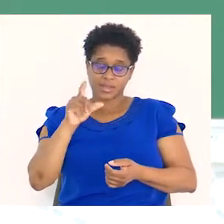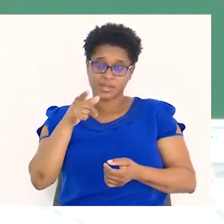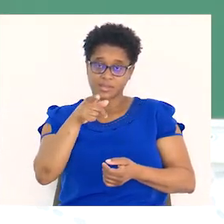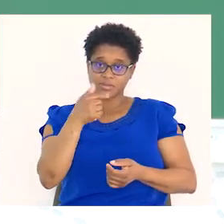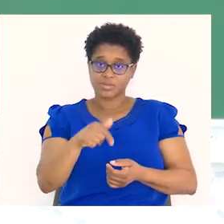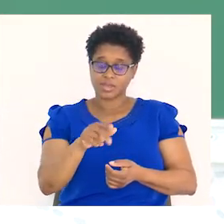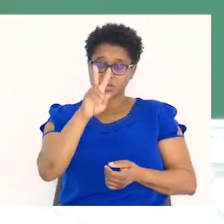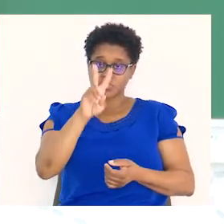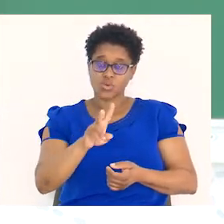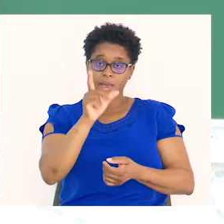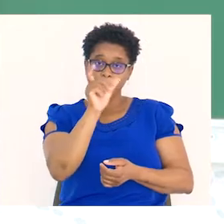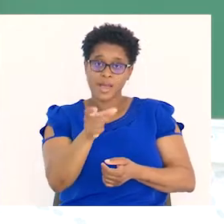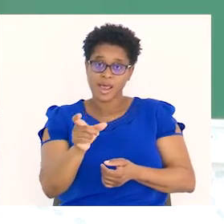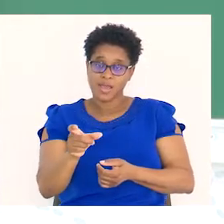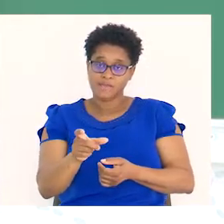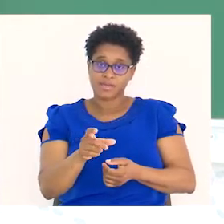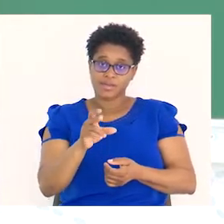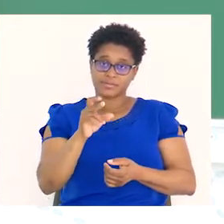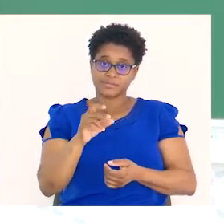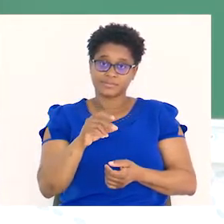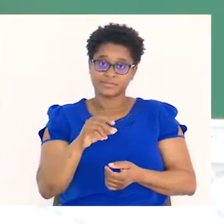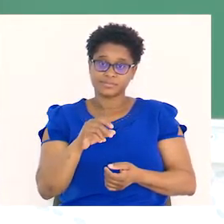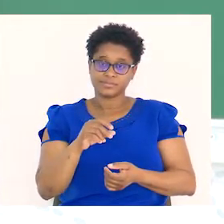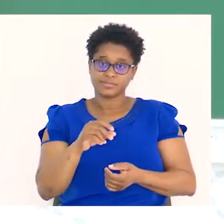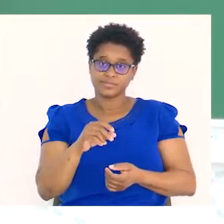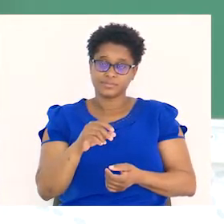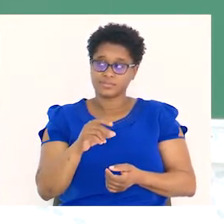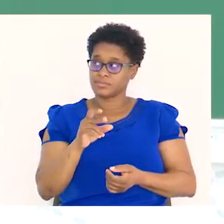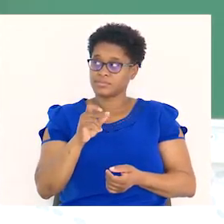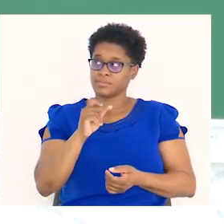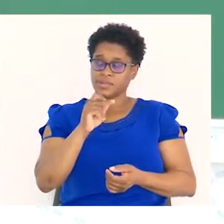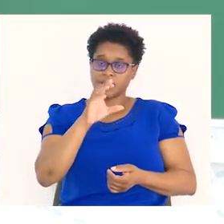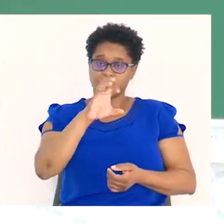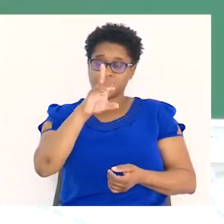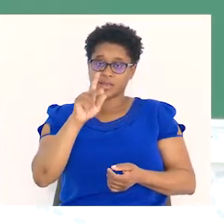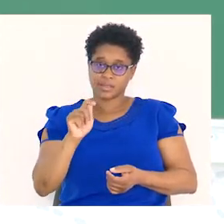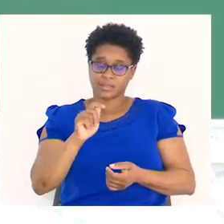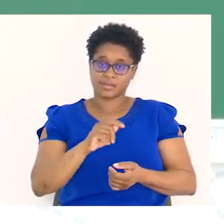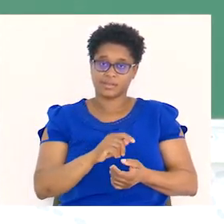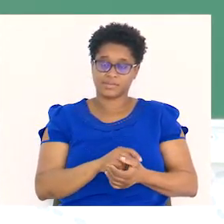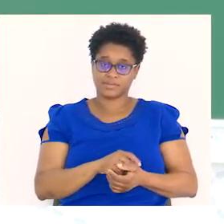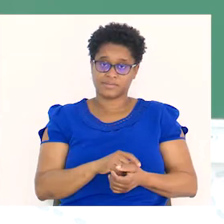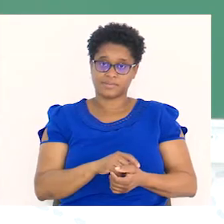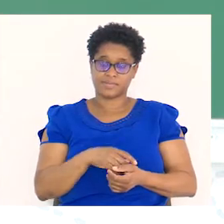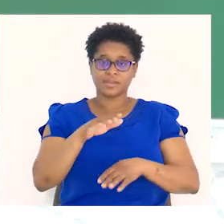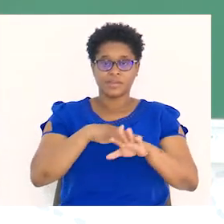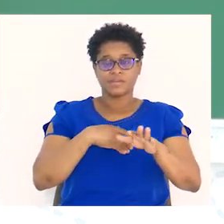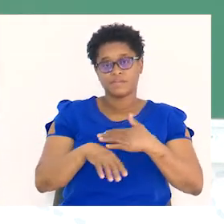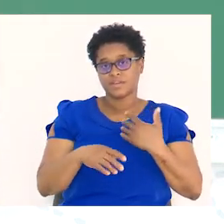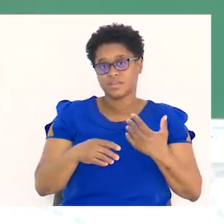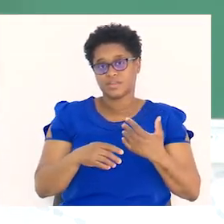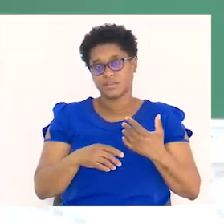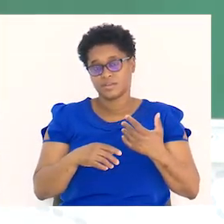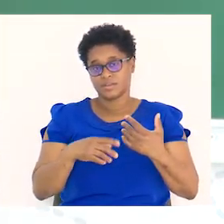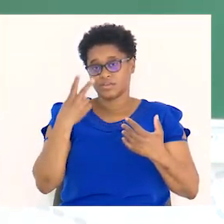É a palavra primeiro radical. E tu tens segunda palavra que é acre.